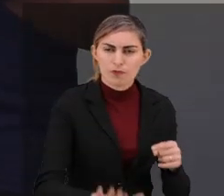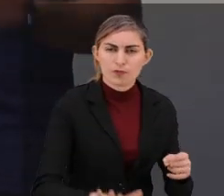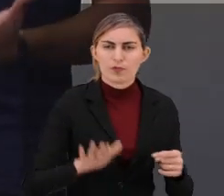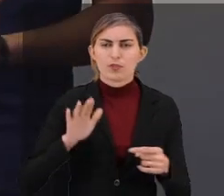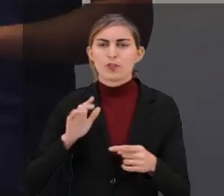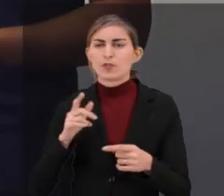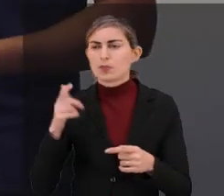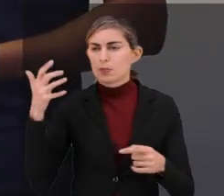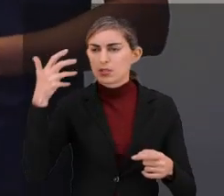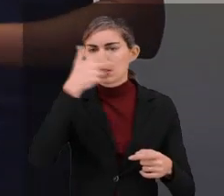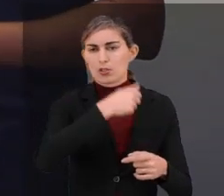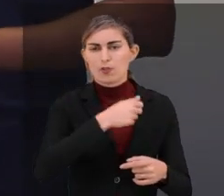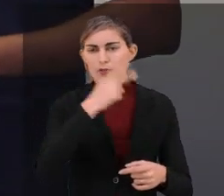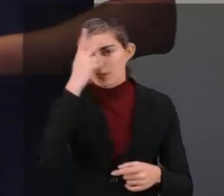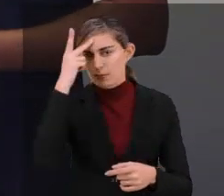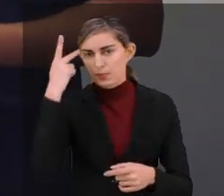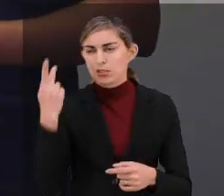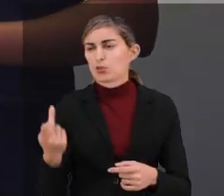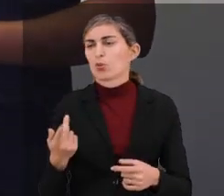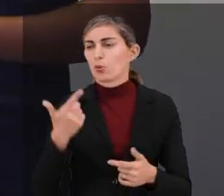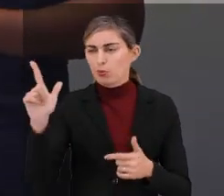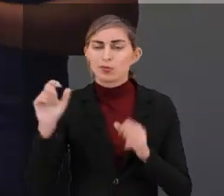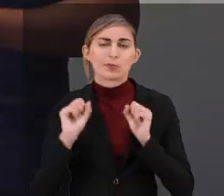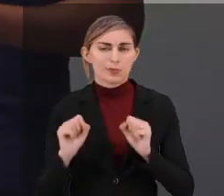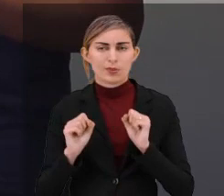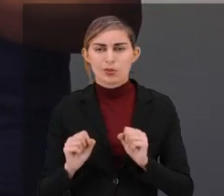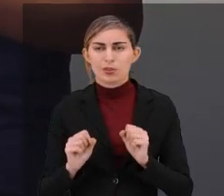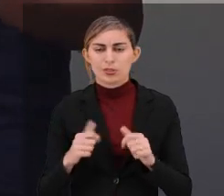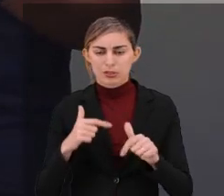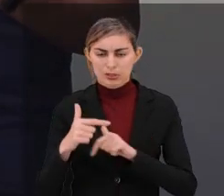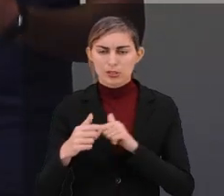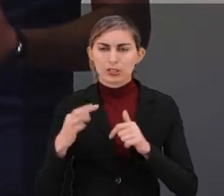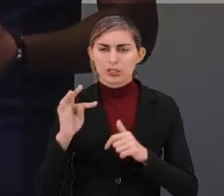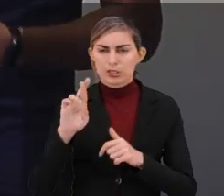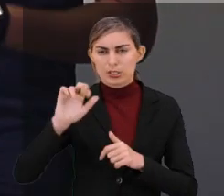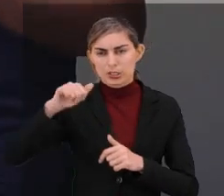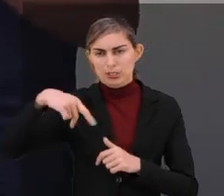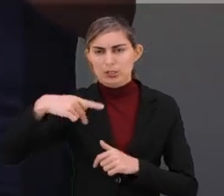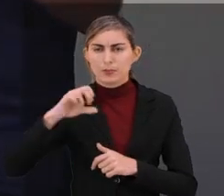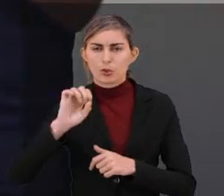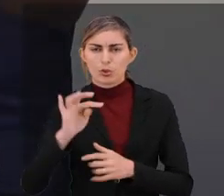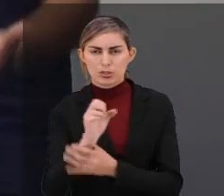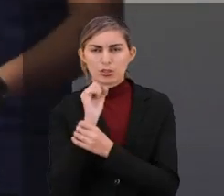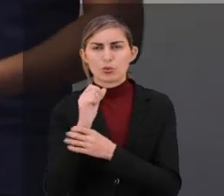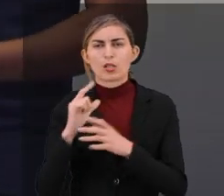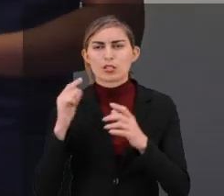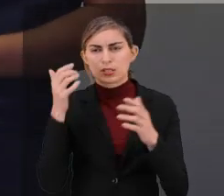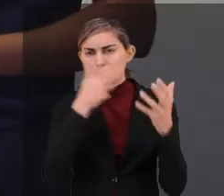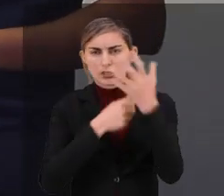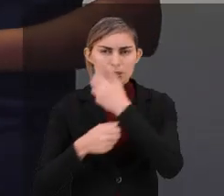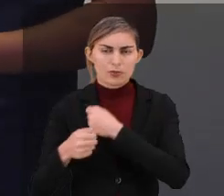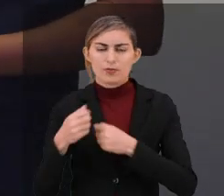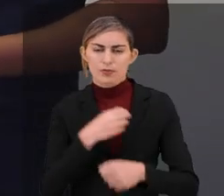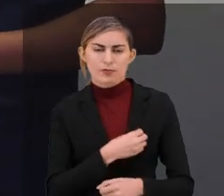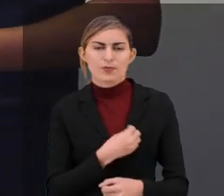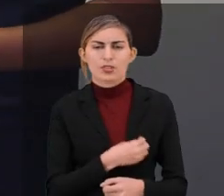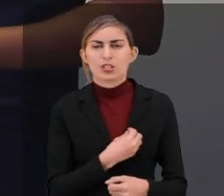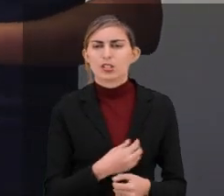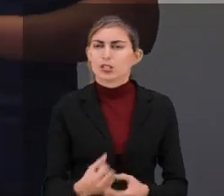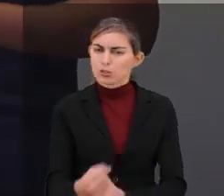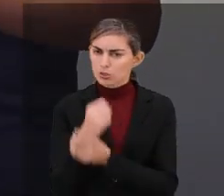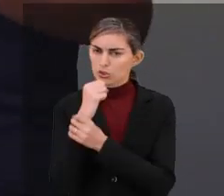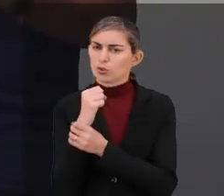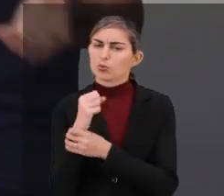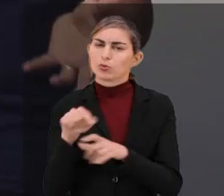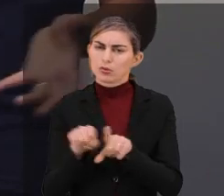você pode estar salvando a vida do coleguinha do lado. Então, o transporte seguro é realmente salvar vidas, é redução de custo, falando de patrimônio da